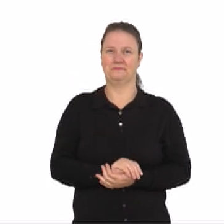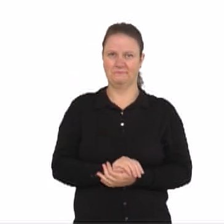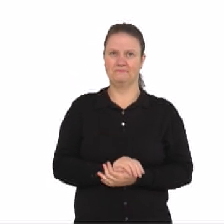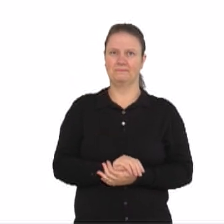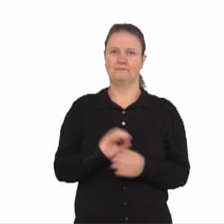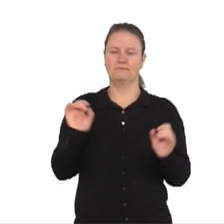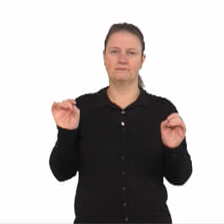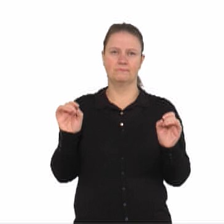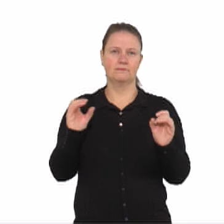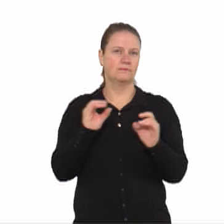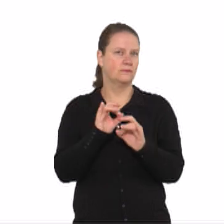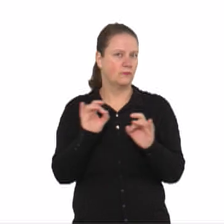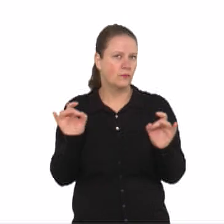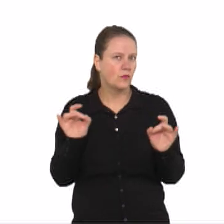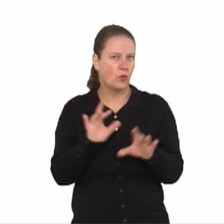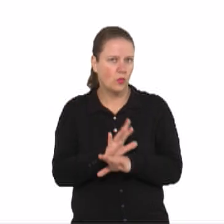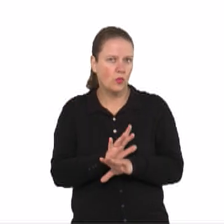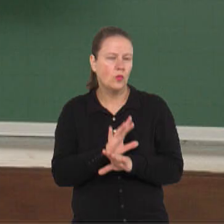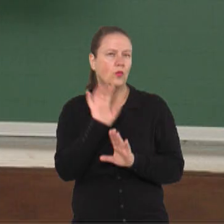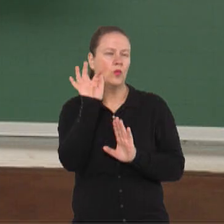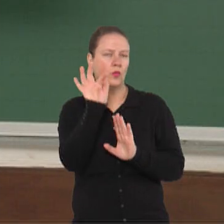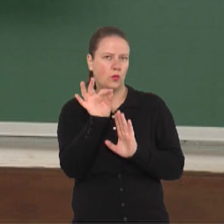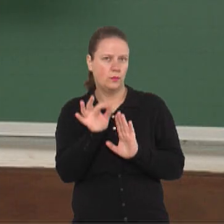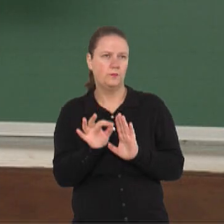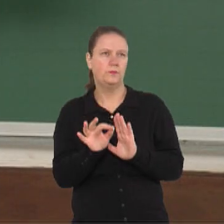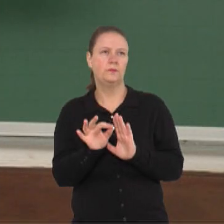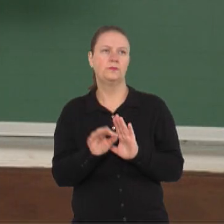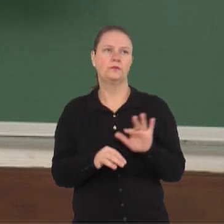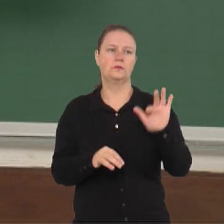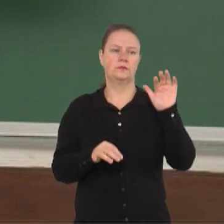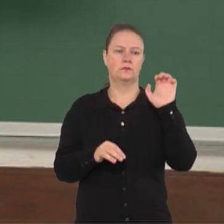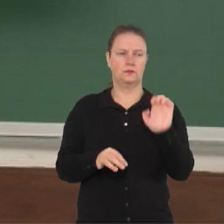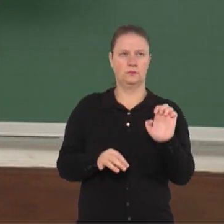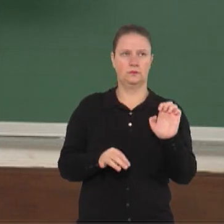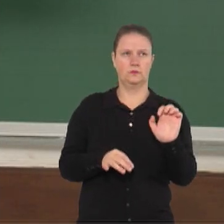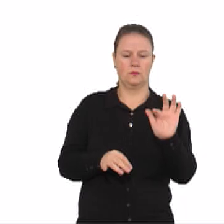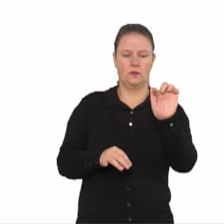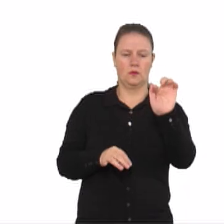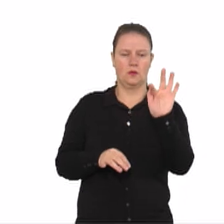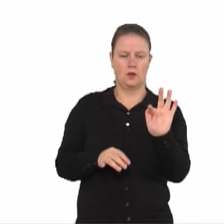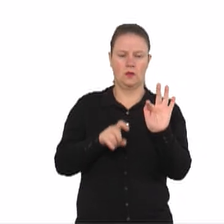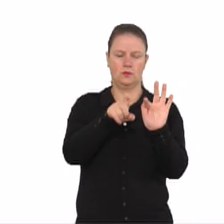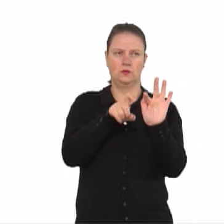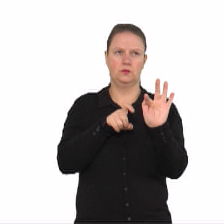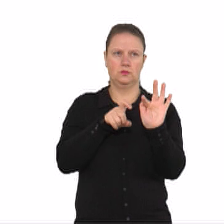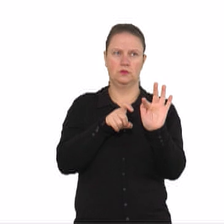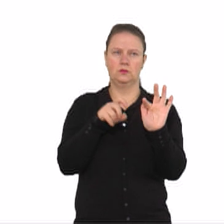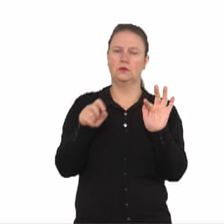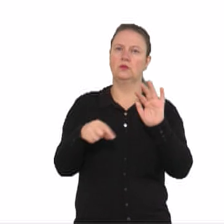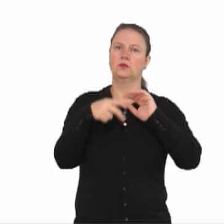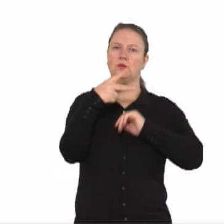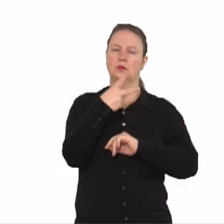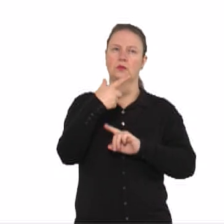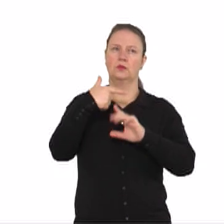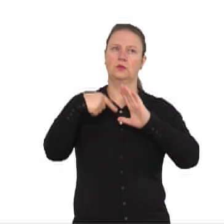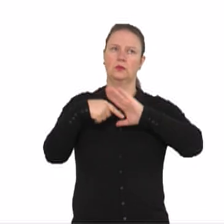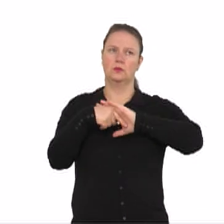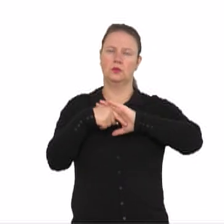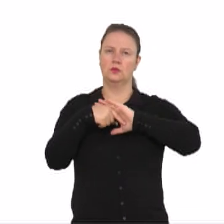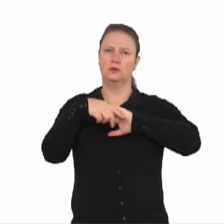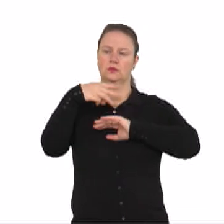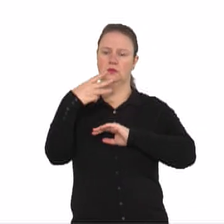Para finalizar a correção, f de x igual 2 menos 3 raiz de